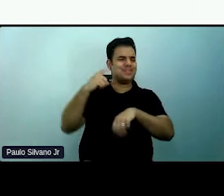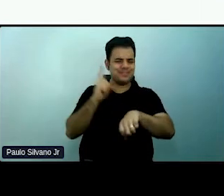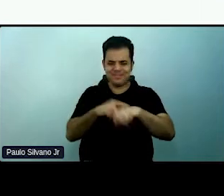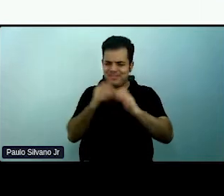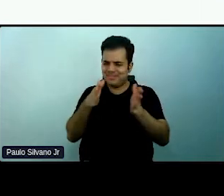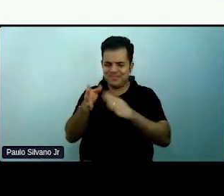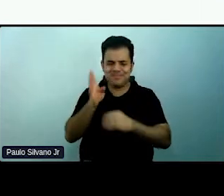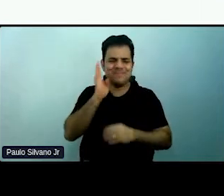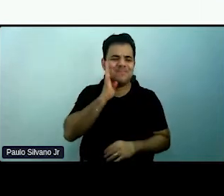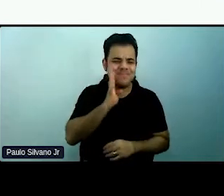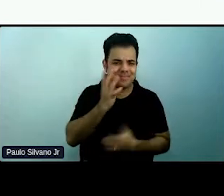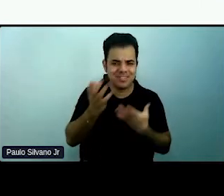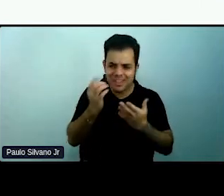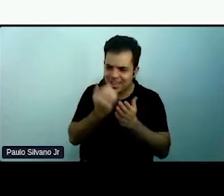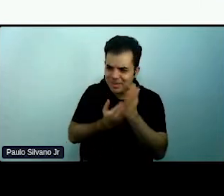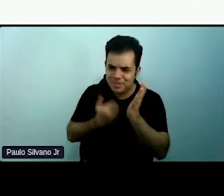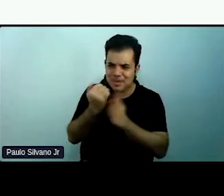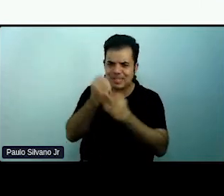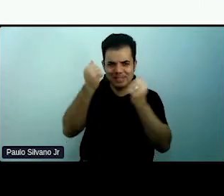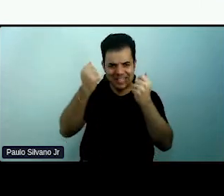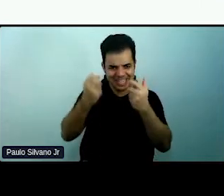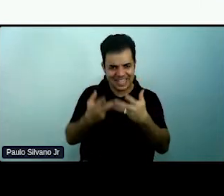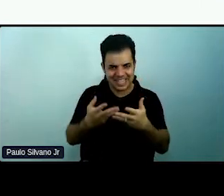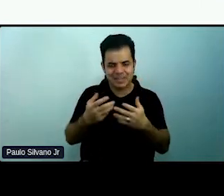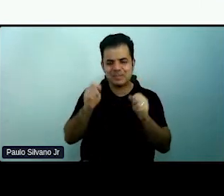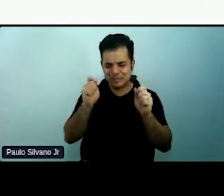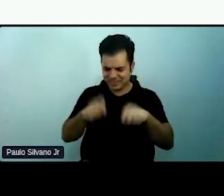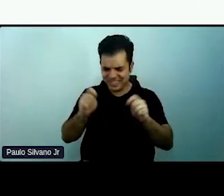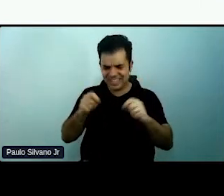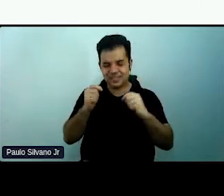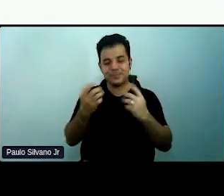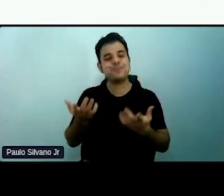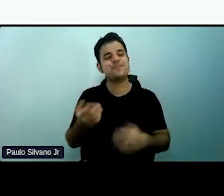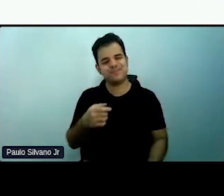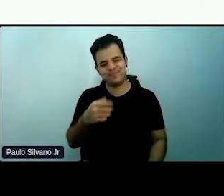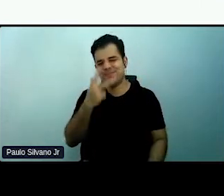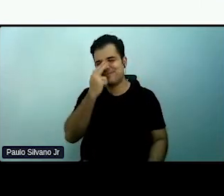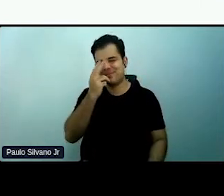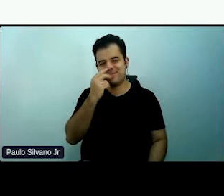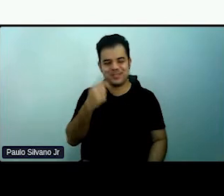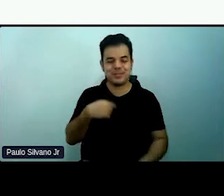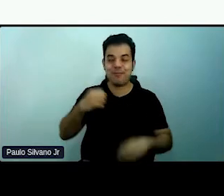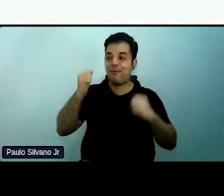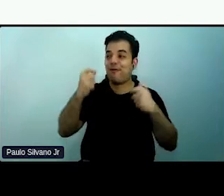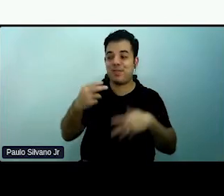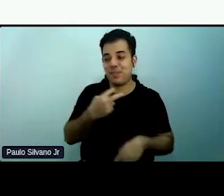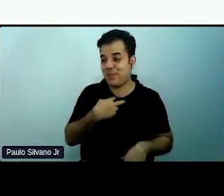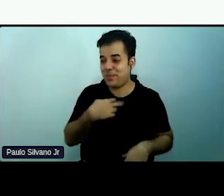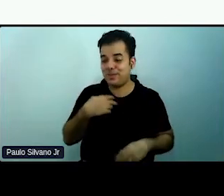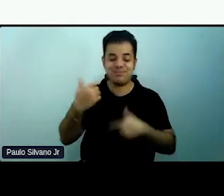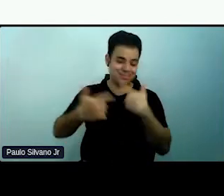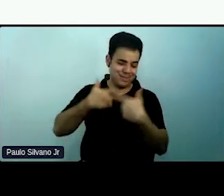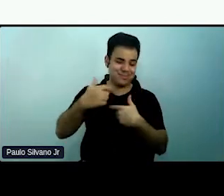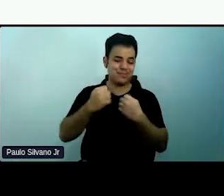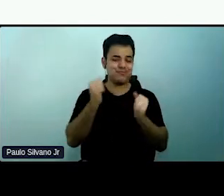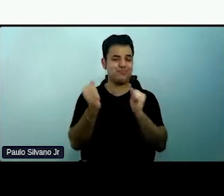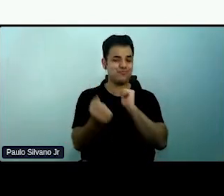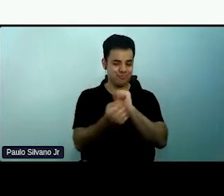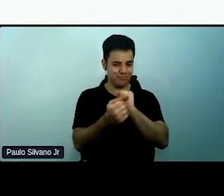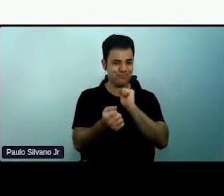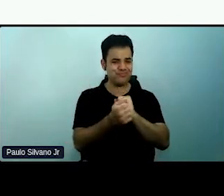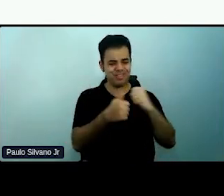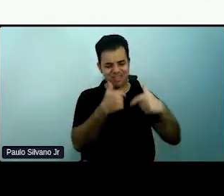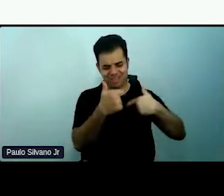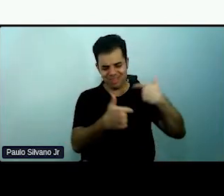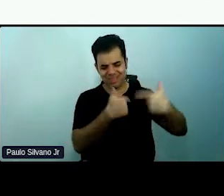Dedinho quiser comentar sobre isso também é válido. Eu sou suspeito por falar, né, trabalhei com o Salles lado a